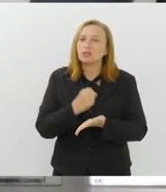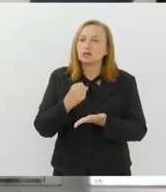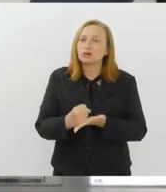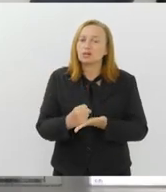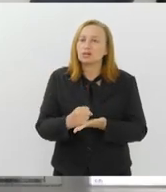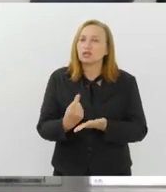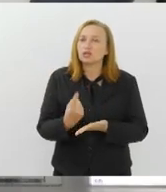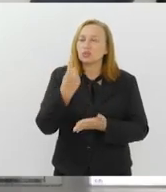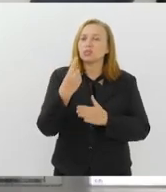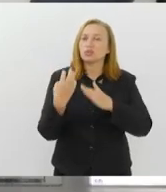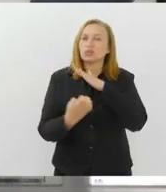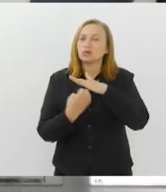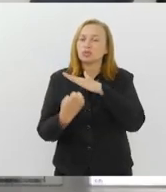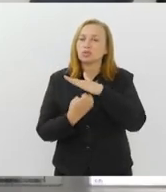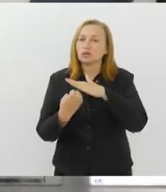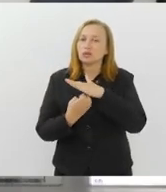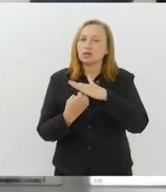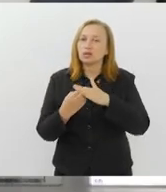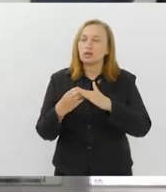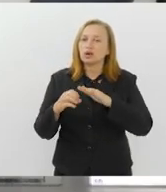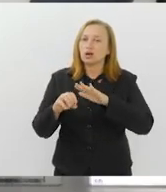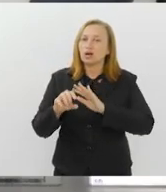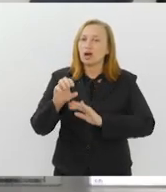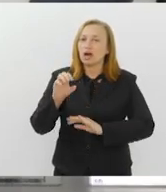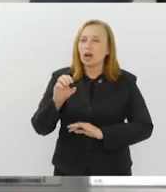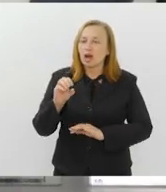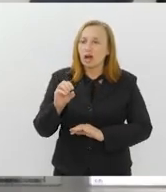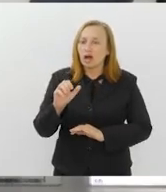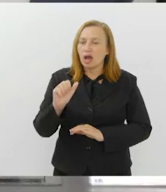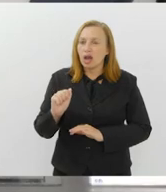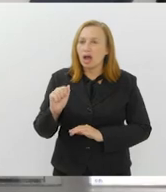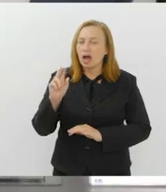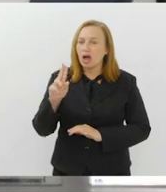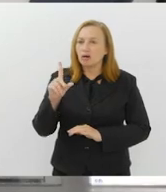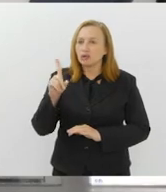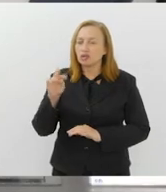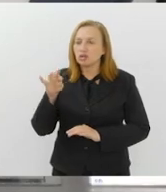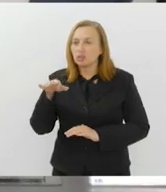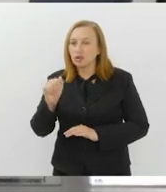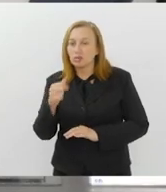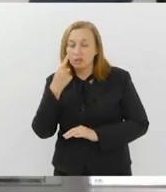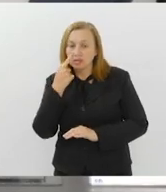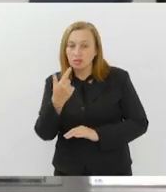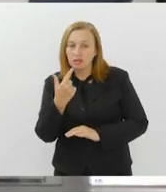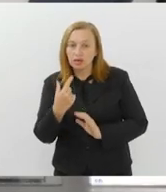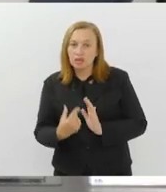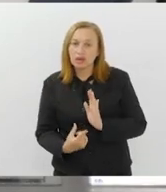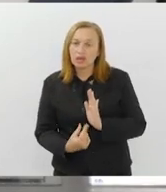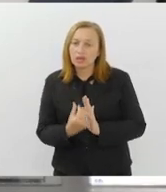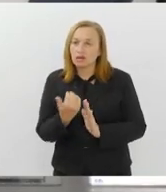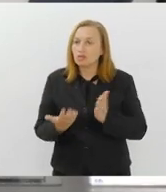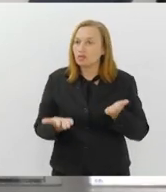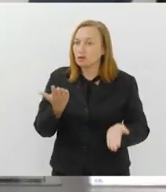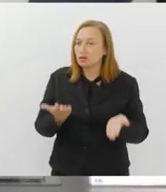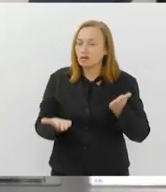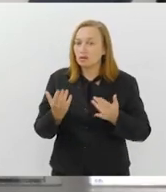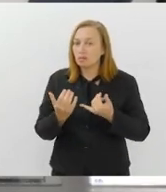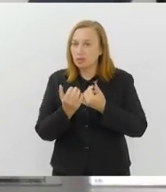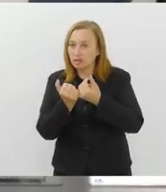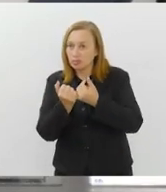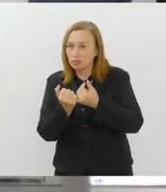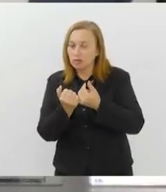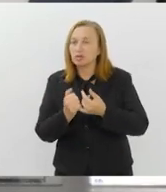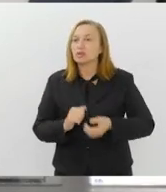uma empresa de auditoria para que possa audir os balanços financeiro e patrimonial que